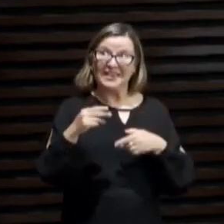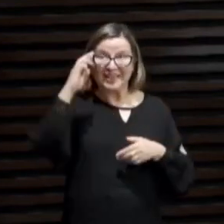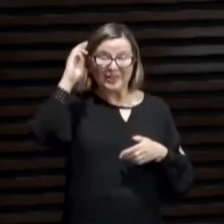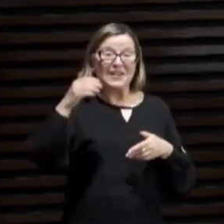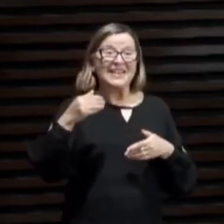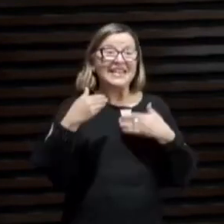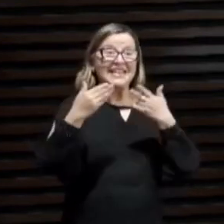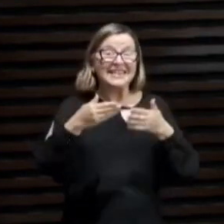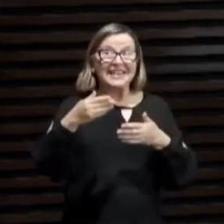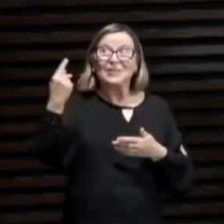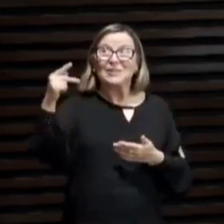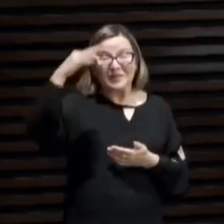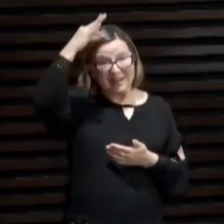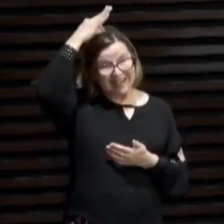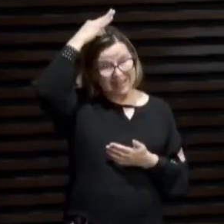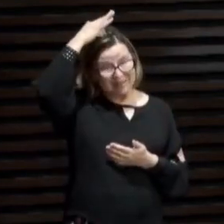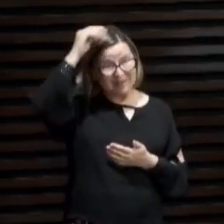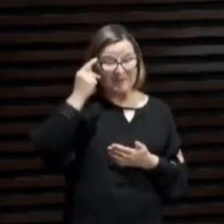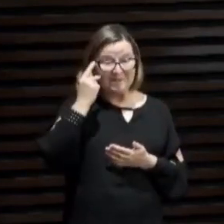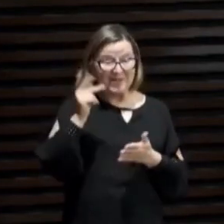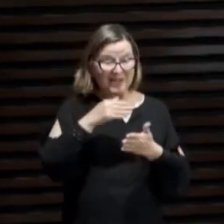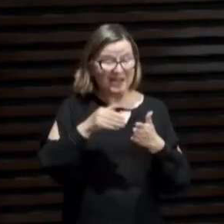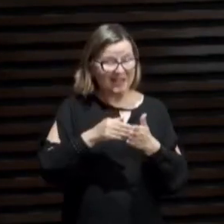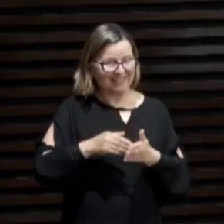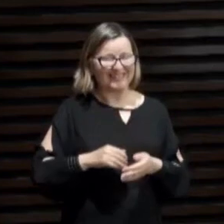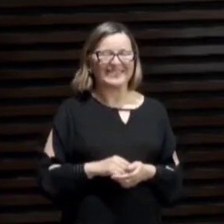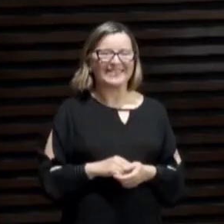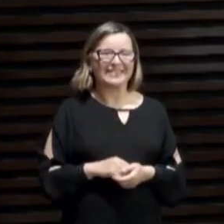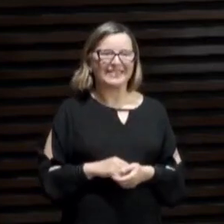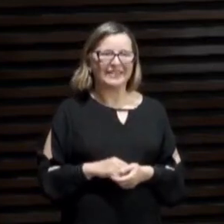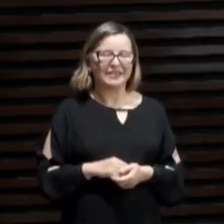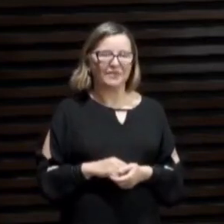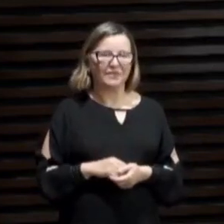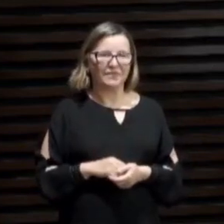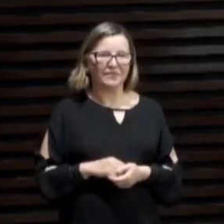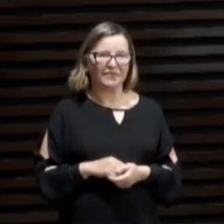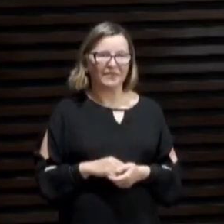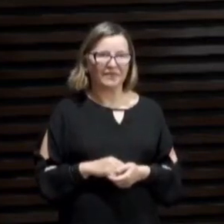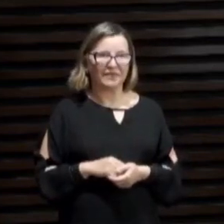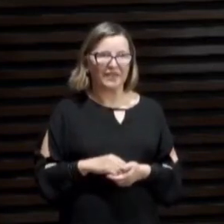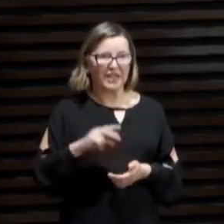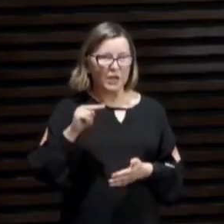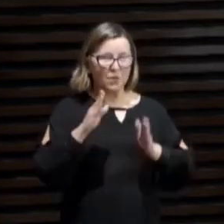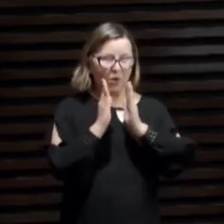Ei, coisa maravilhosa. Aquilo que foi uma oração da boca de Moisés,